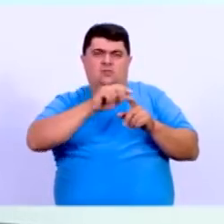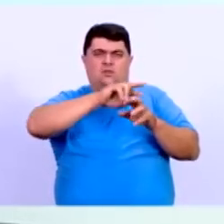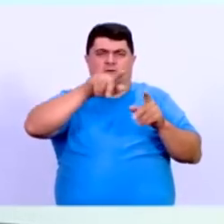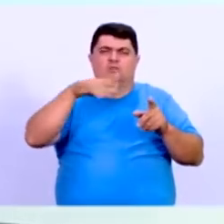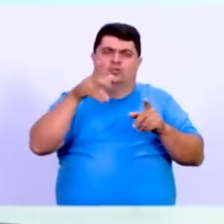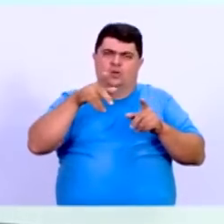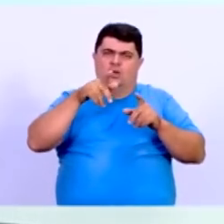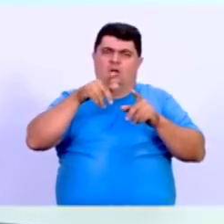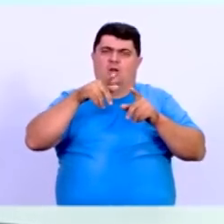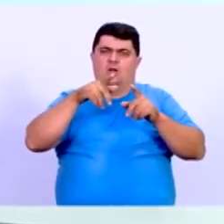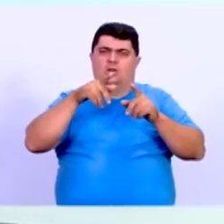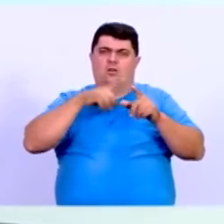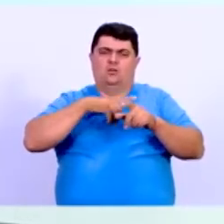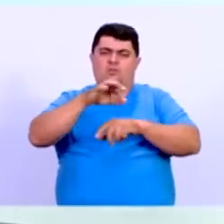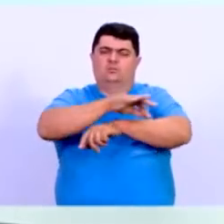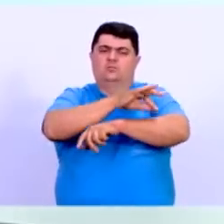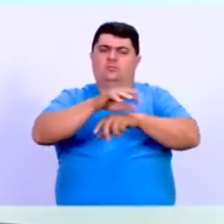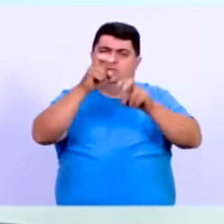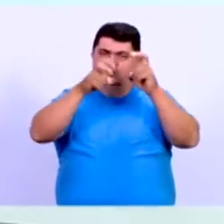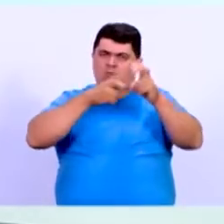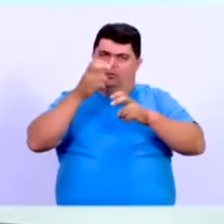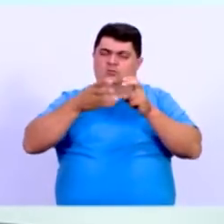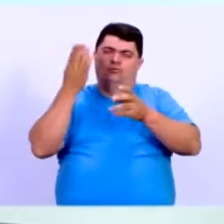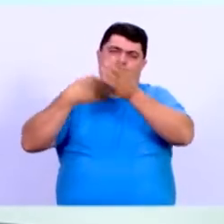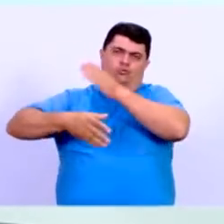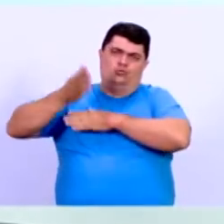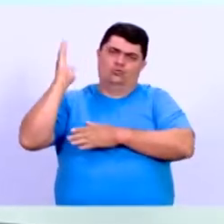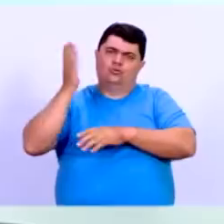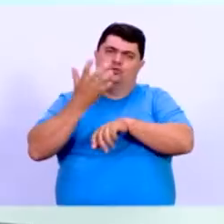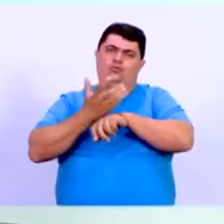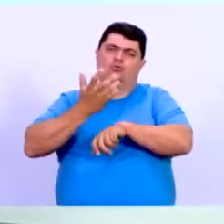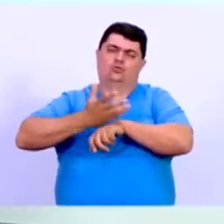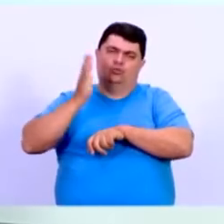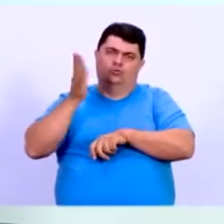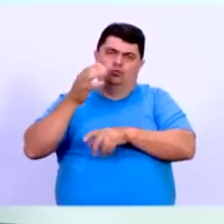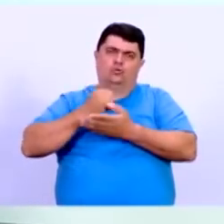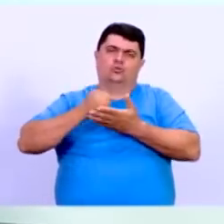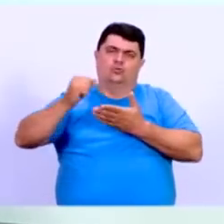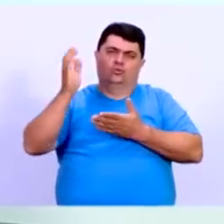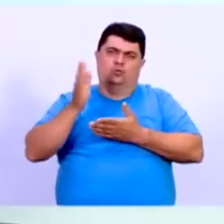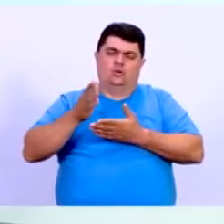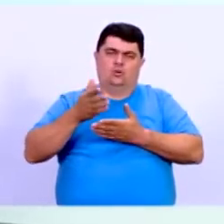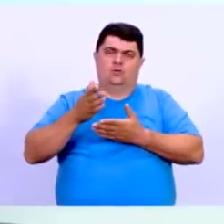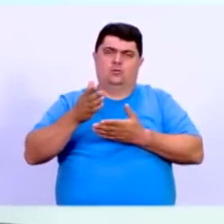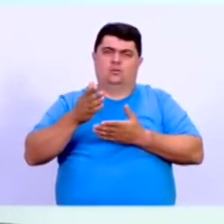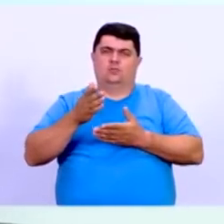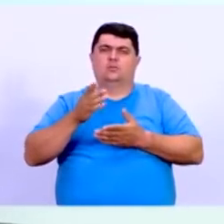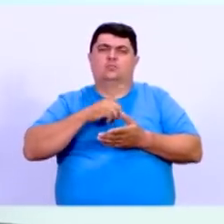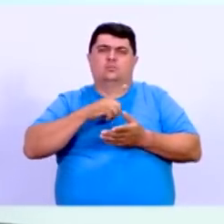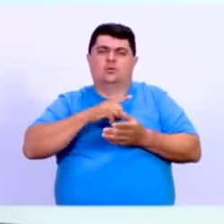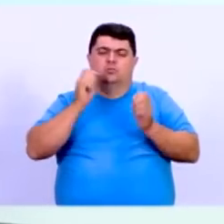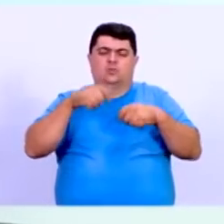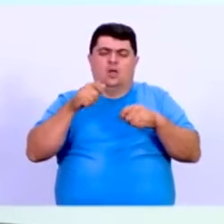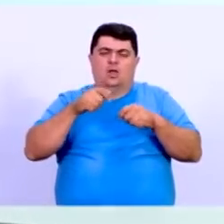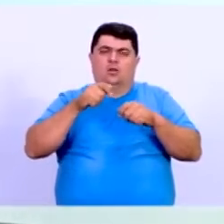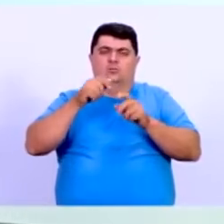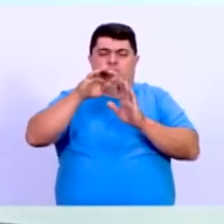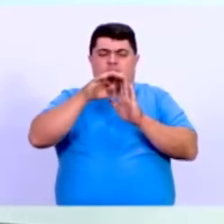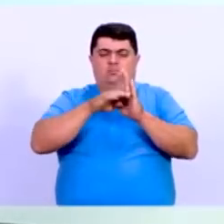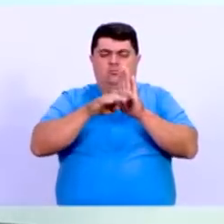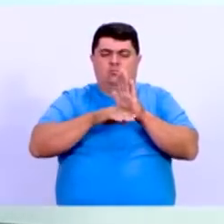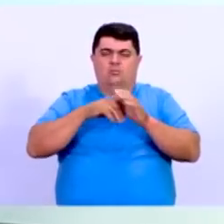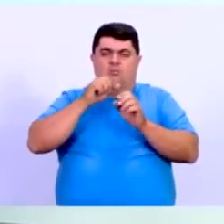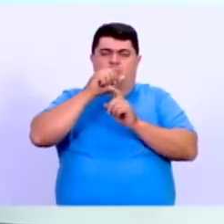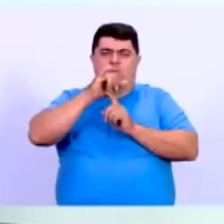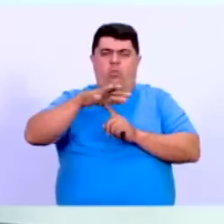aula de arquitetura de computadores. Software, parte lógica. Hardware, parte física, né? Então, você consegue compartilhar parte